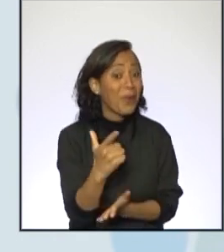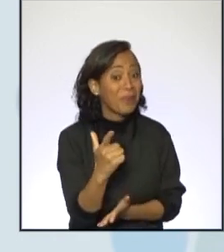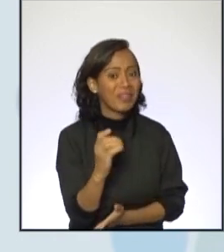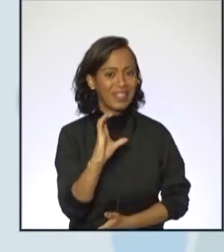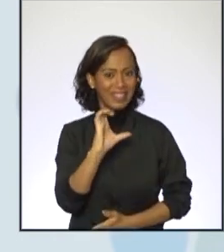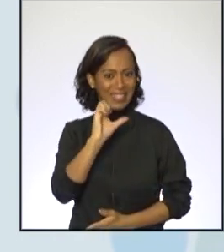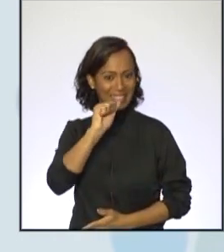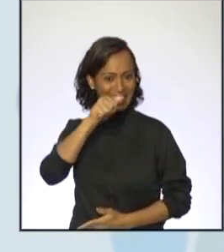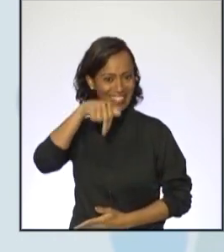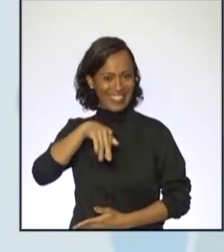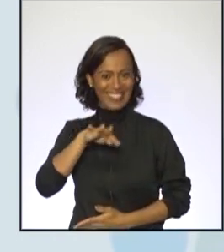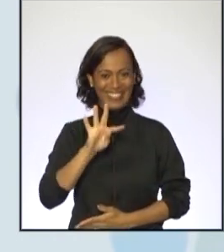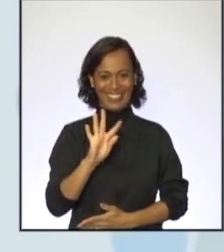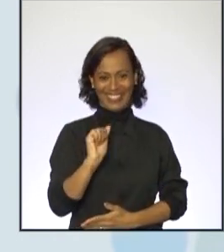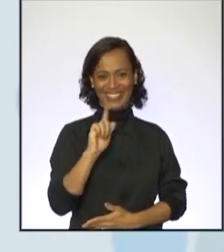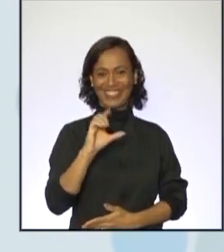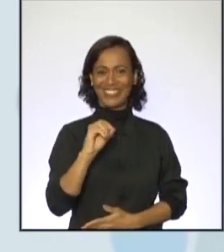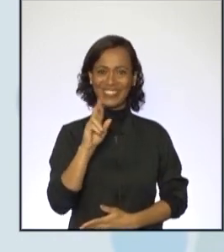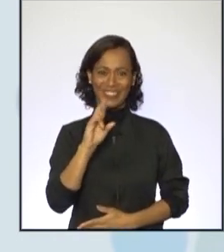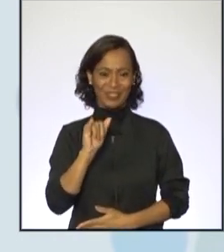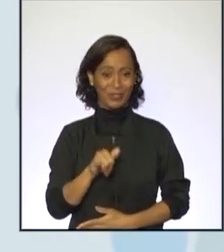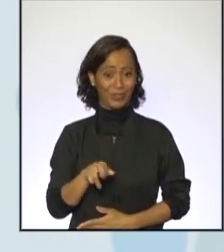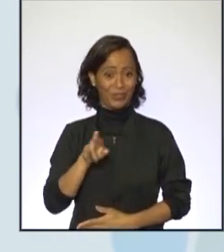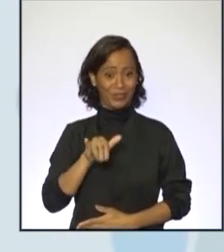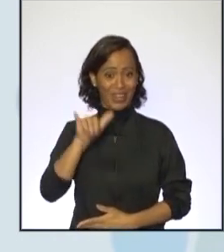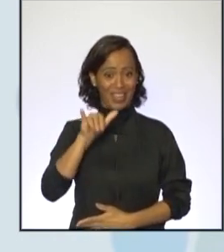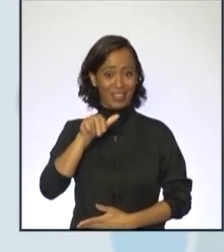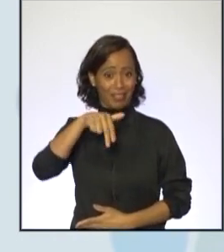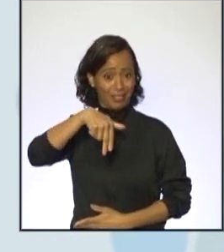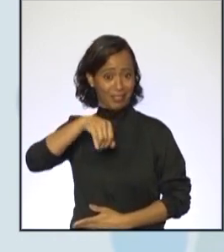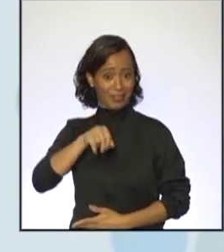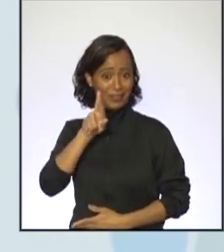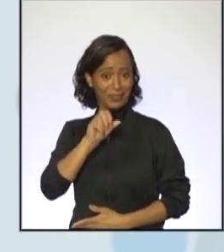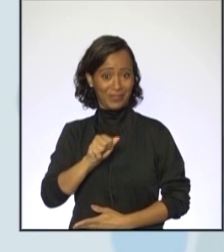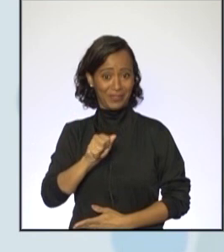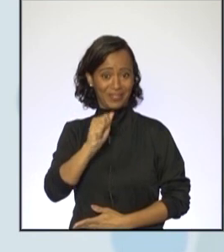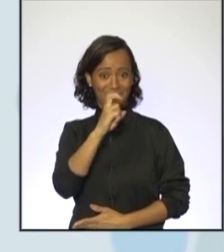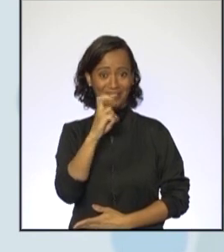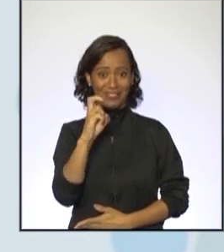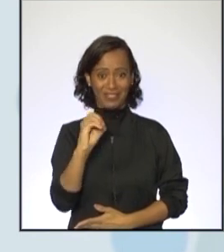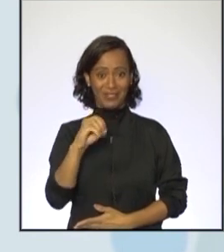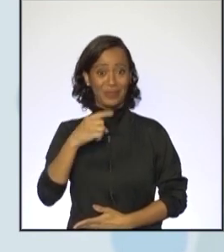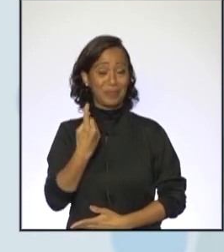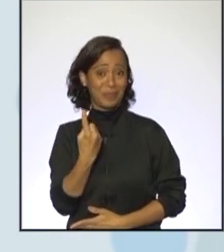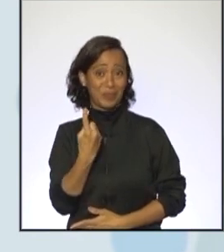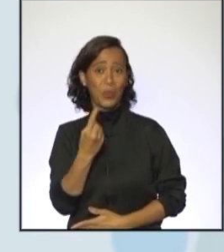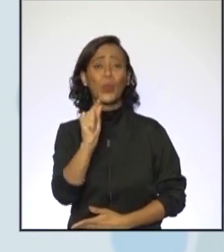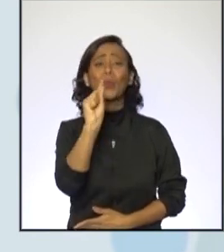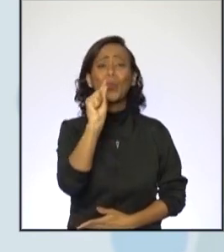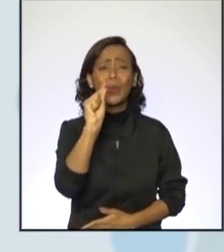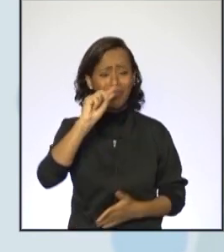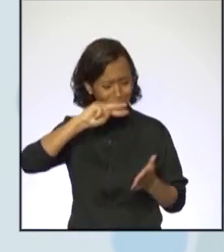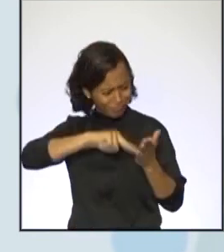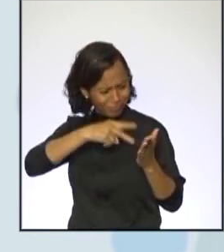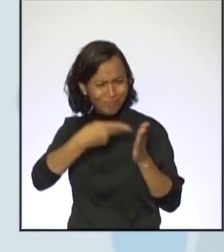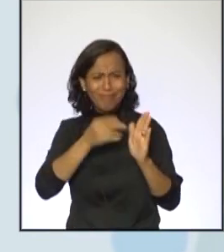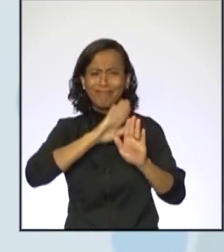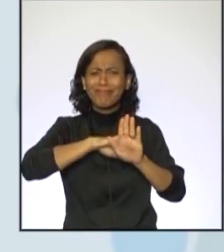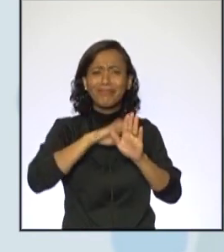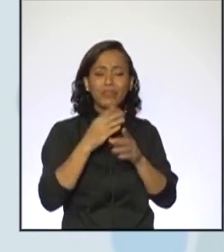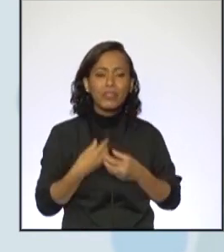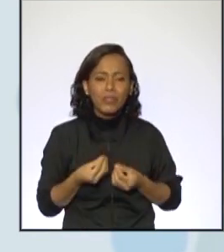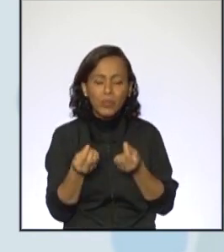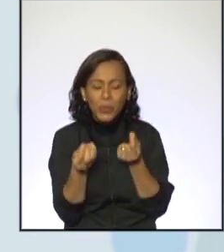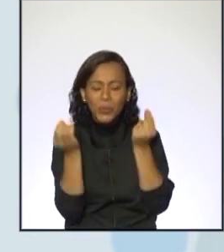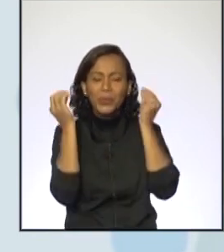Cantagalo-Rai. N-O or A 501. O fone de ouvido